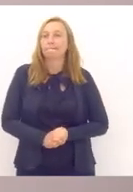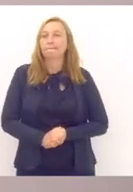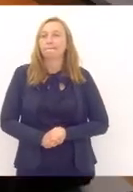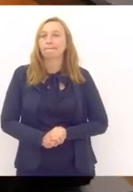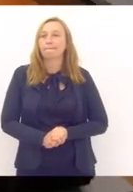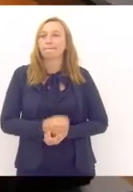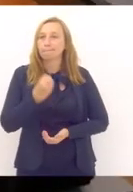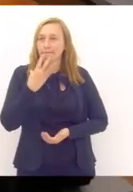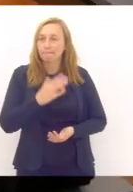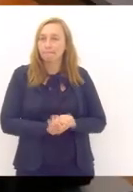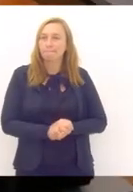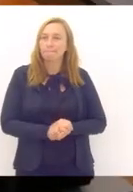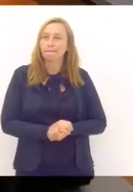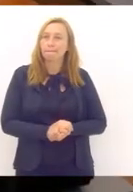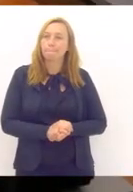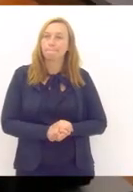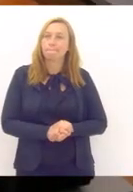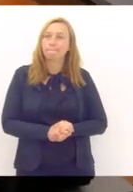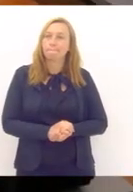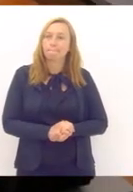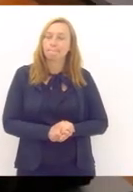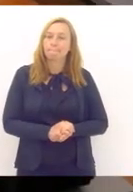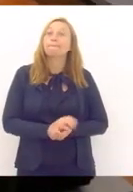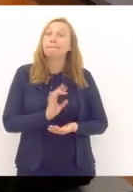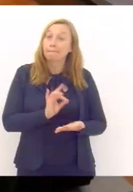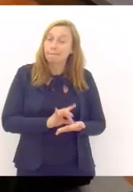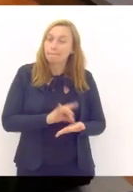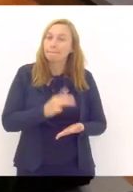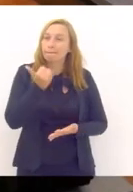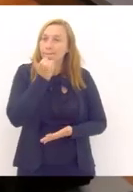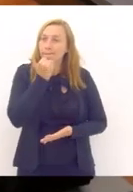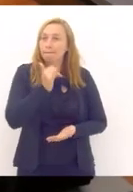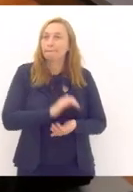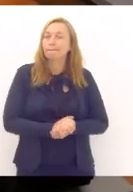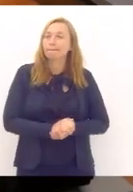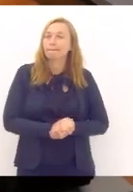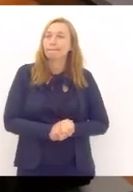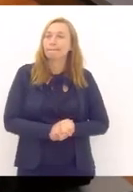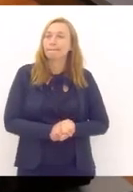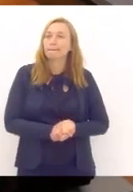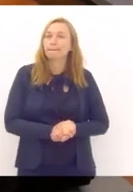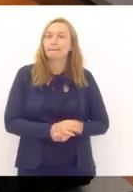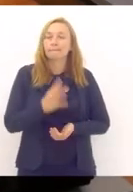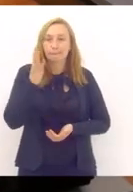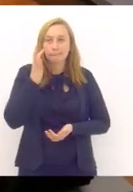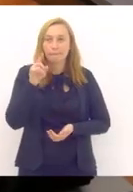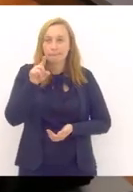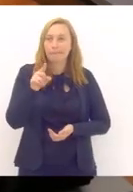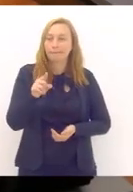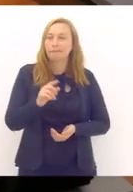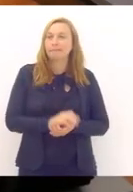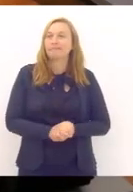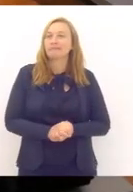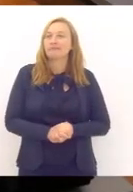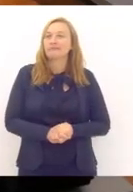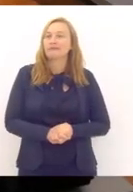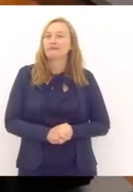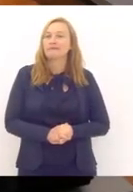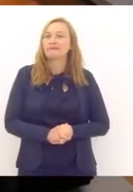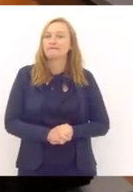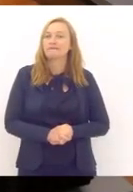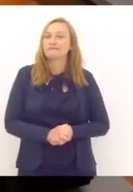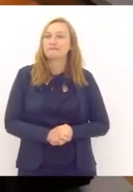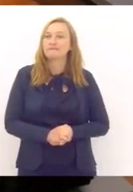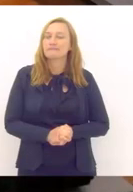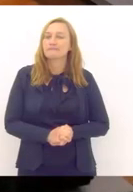Bom. Ah, desculpa, verdade, verdade. Eu sei o que, que ele quer, ele quer o fluxo de caixa. E quantas contas